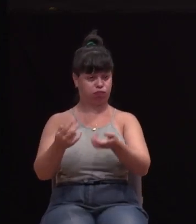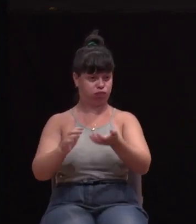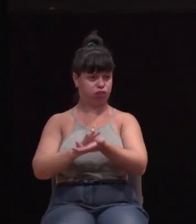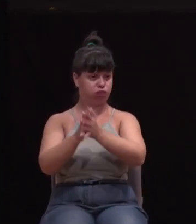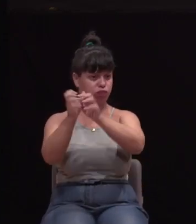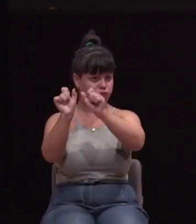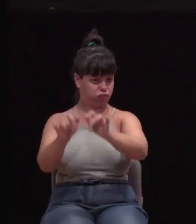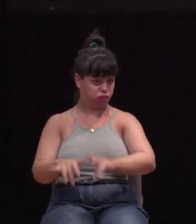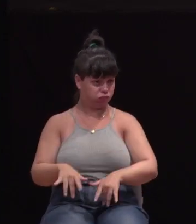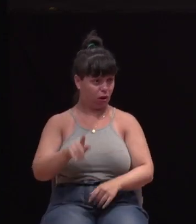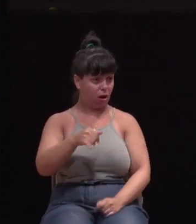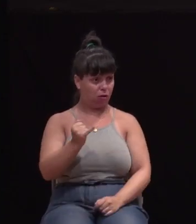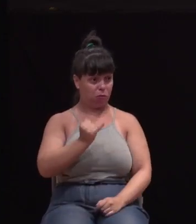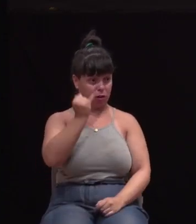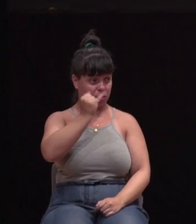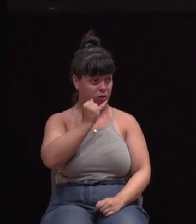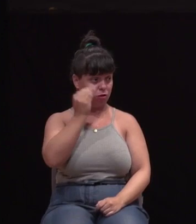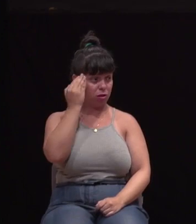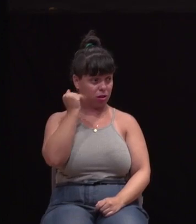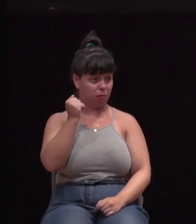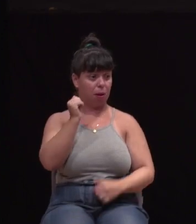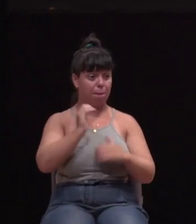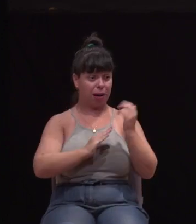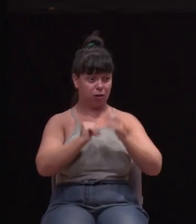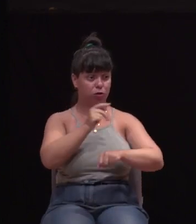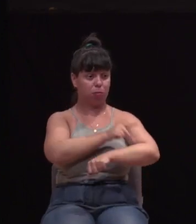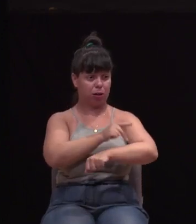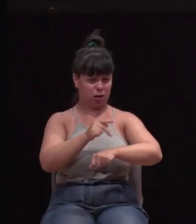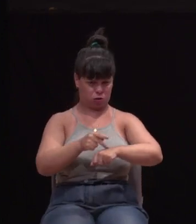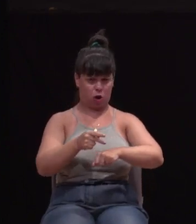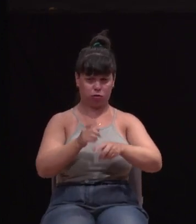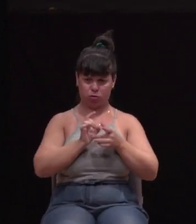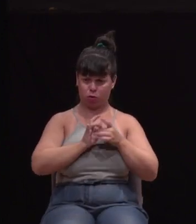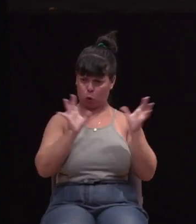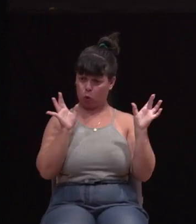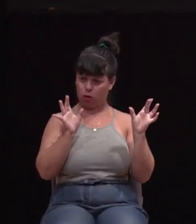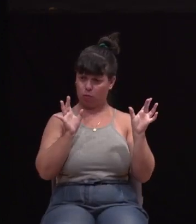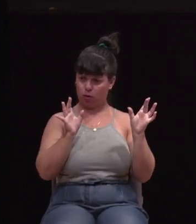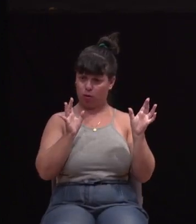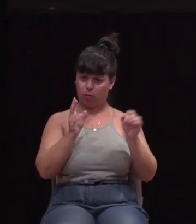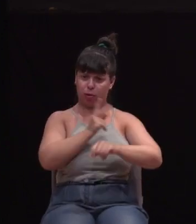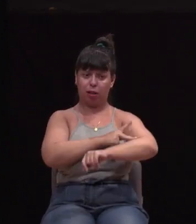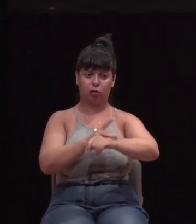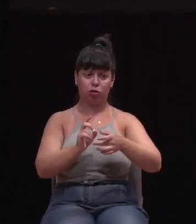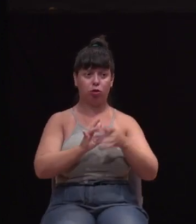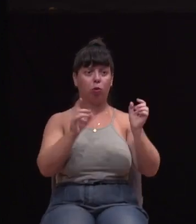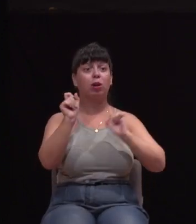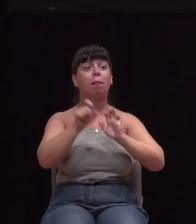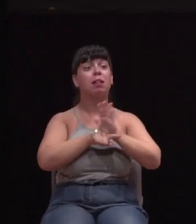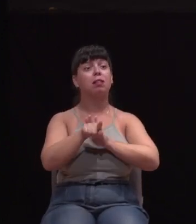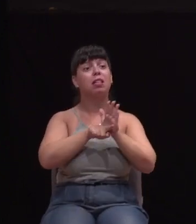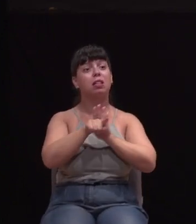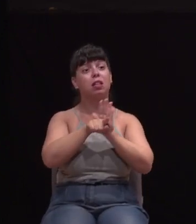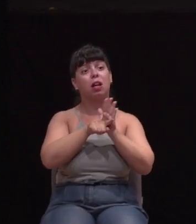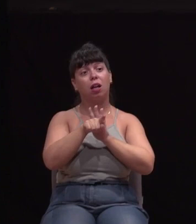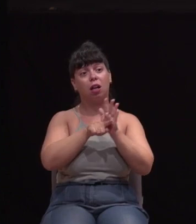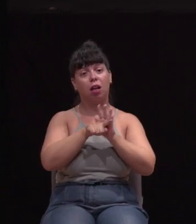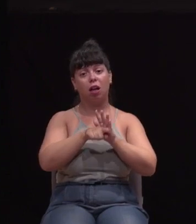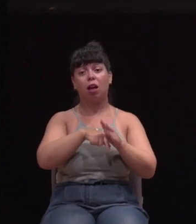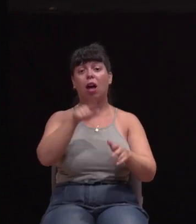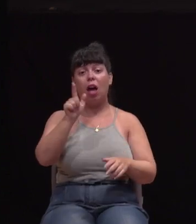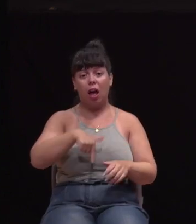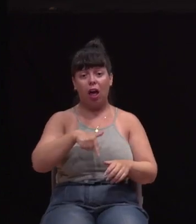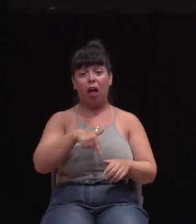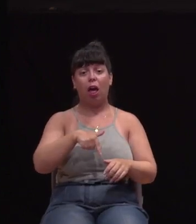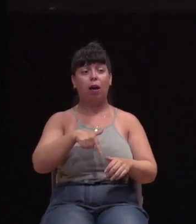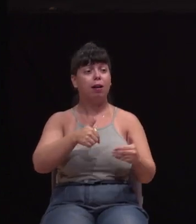importante lembrar que um dos saberes necessários à prática pedagógica autônoma, na pedagogia da autonomia, é a pesquisa. É dever do